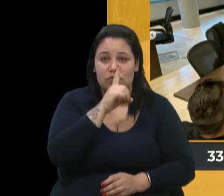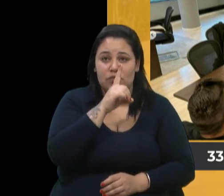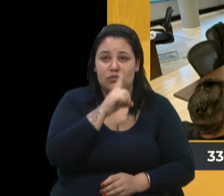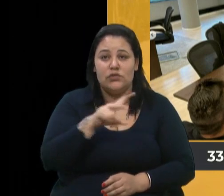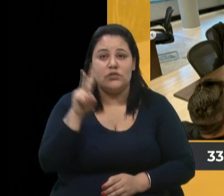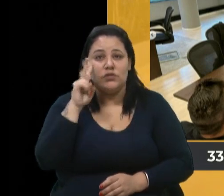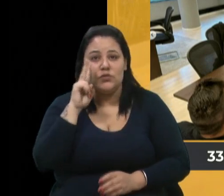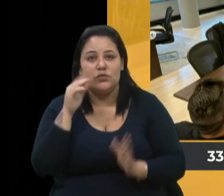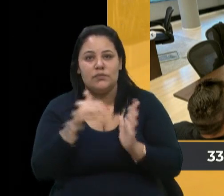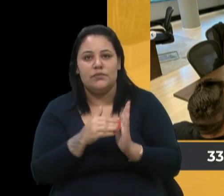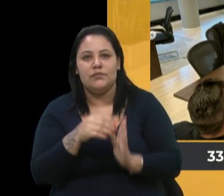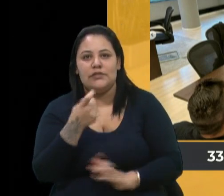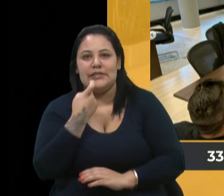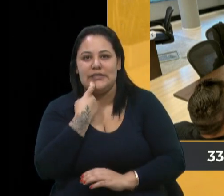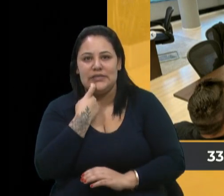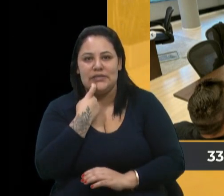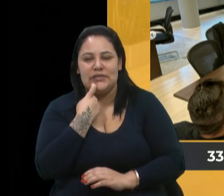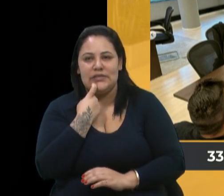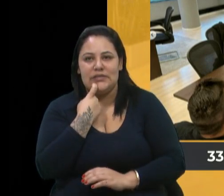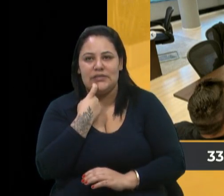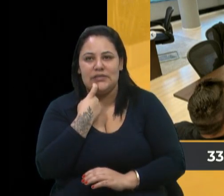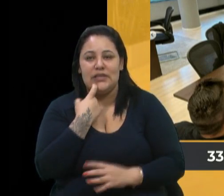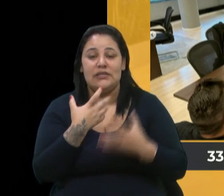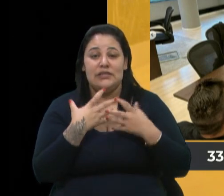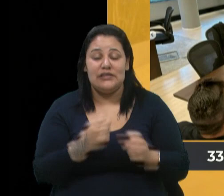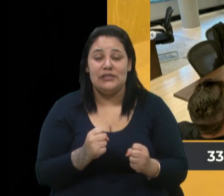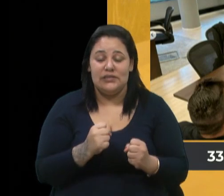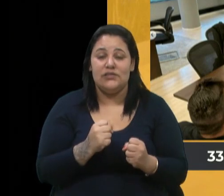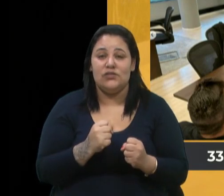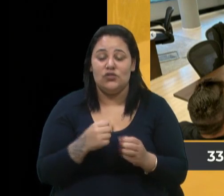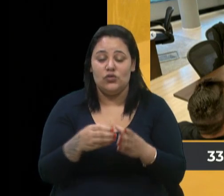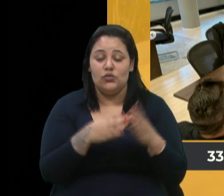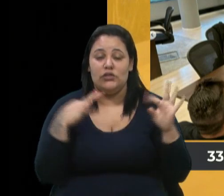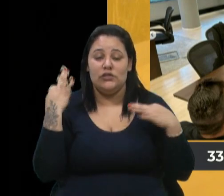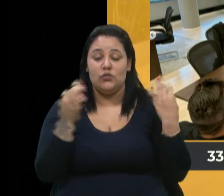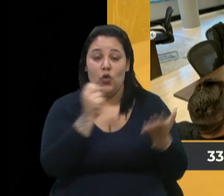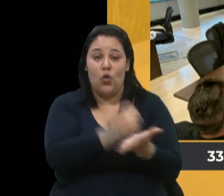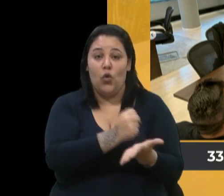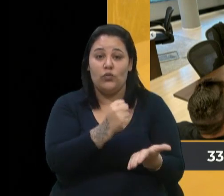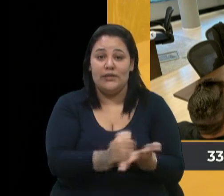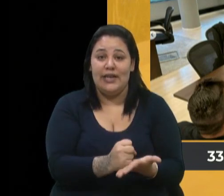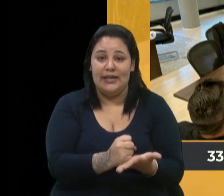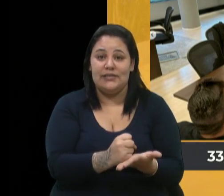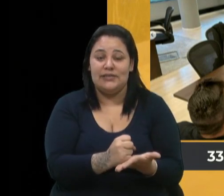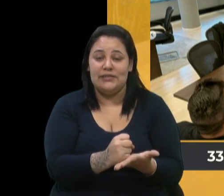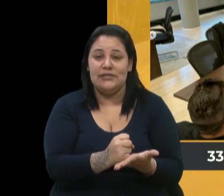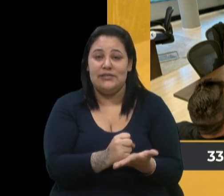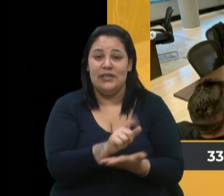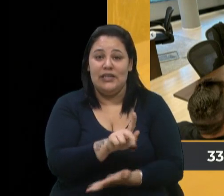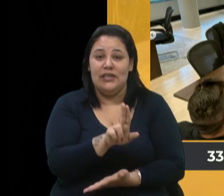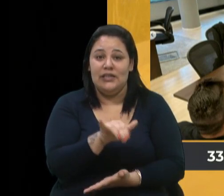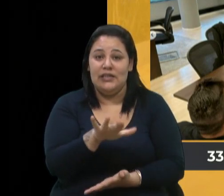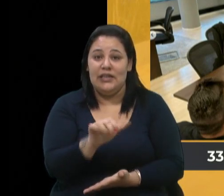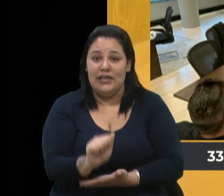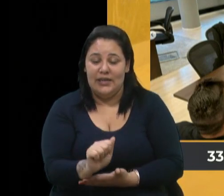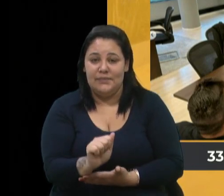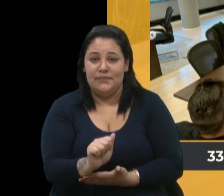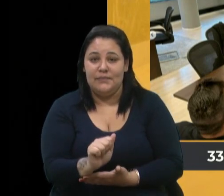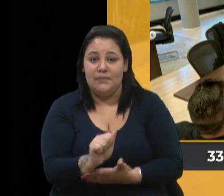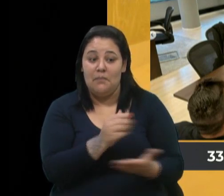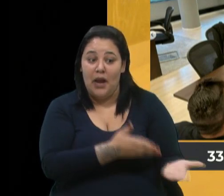São Paulo tem contratado guias de São Paulo para levar os estudantes de São Paulo conhecerem a